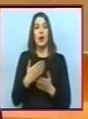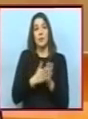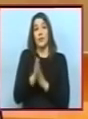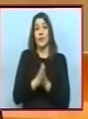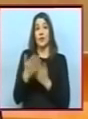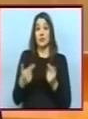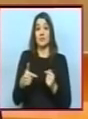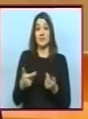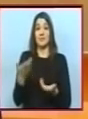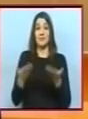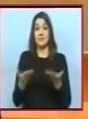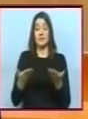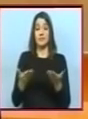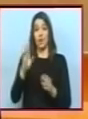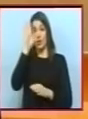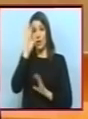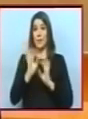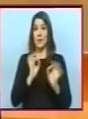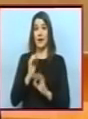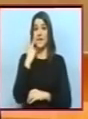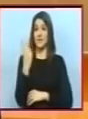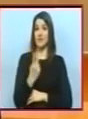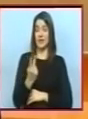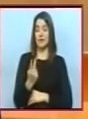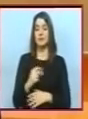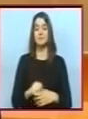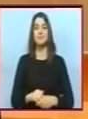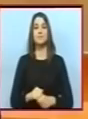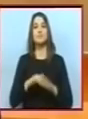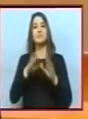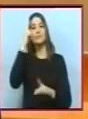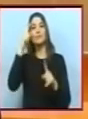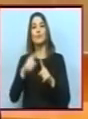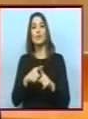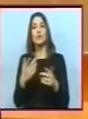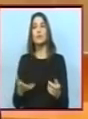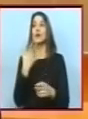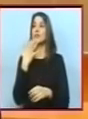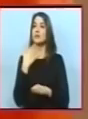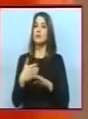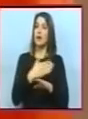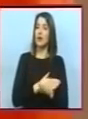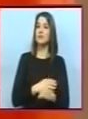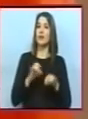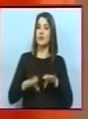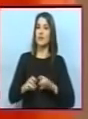os quinhões em vida. Só que este objetivo de eventualmente prevenir litígios